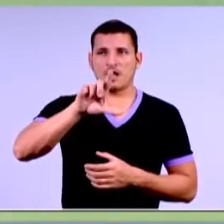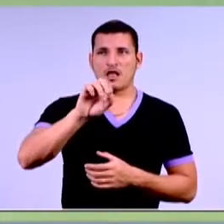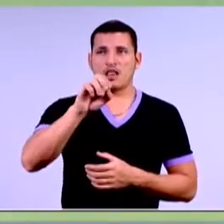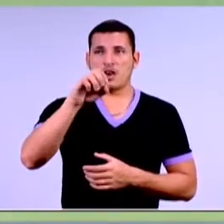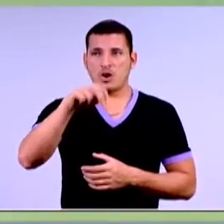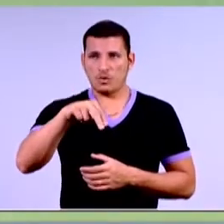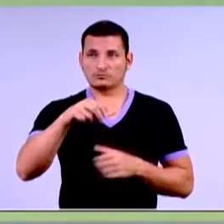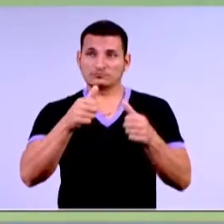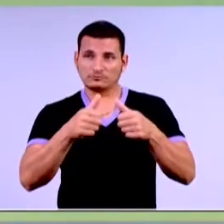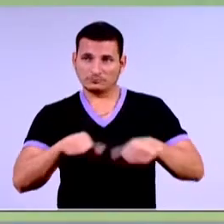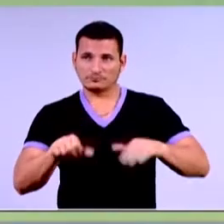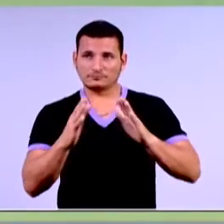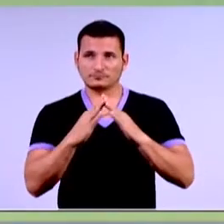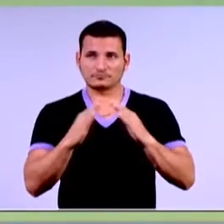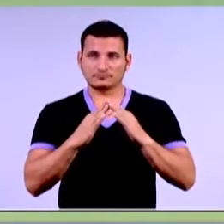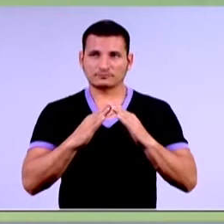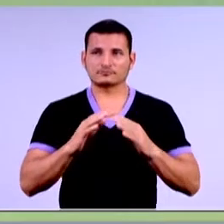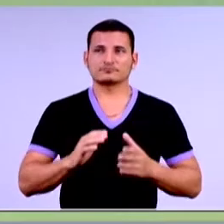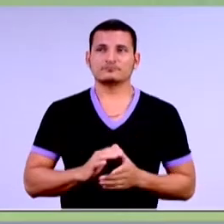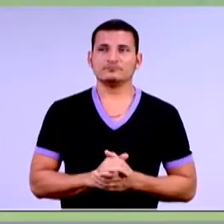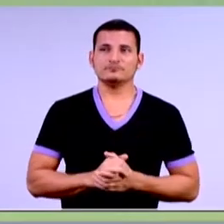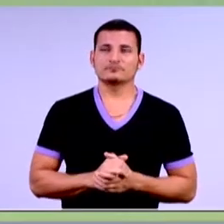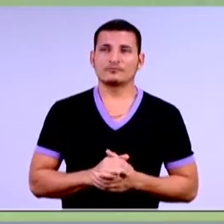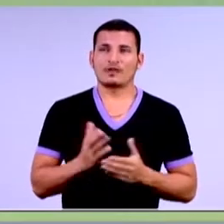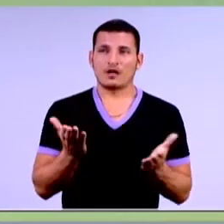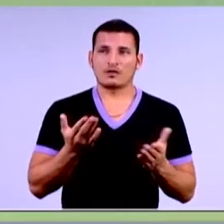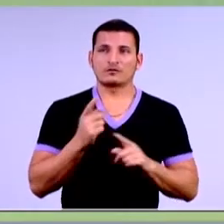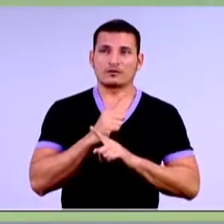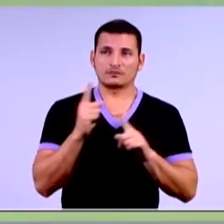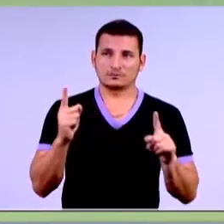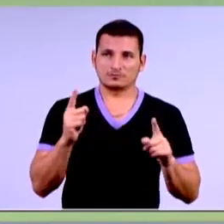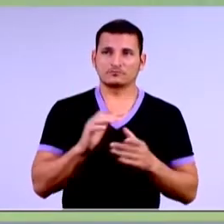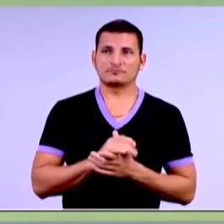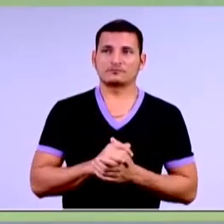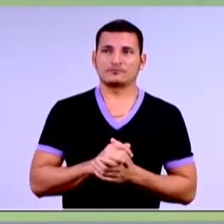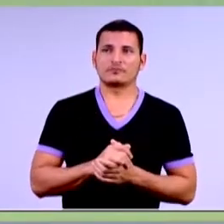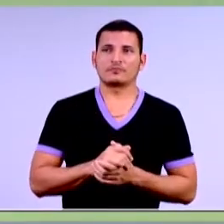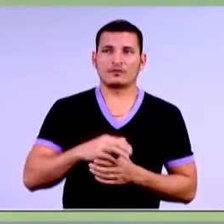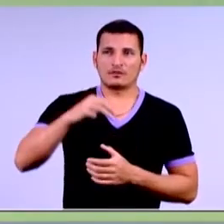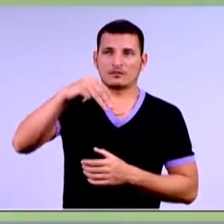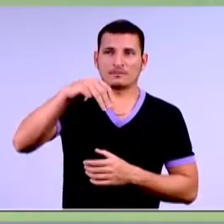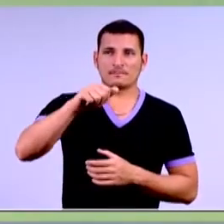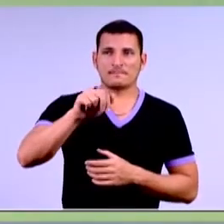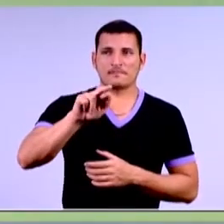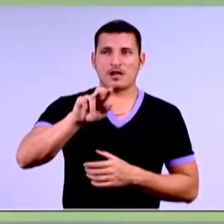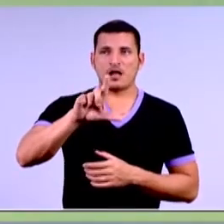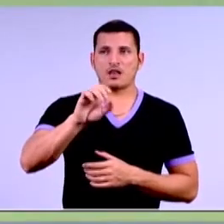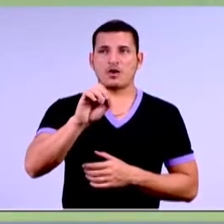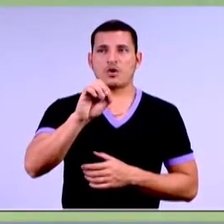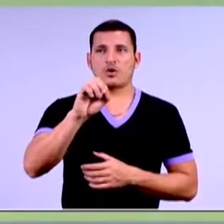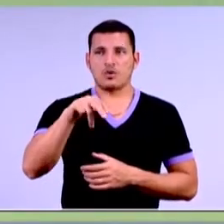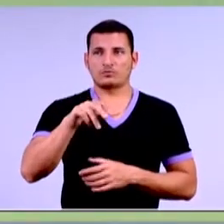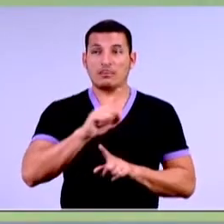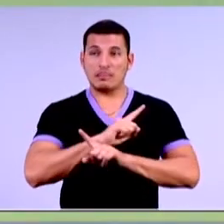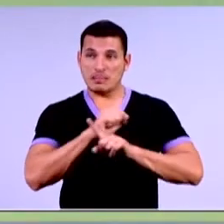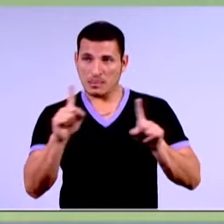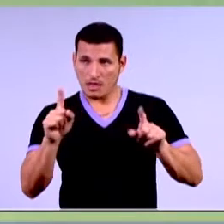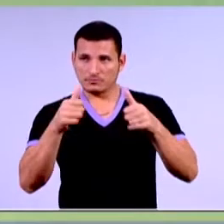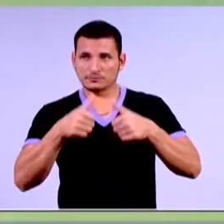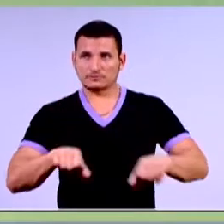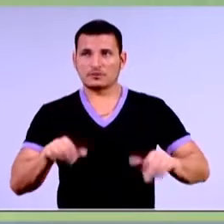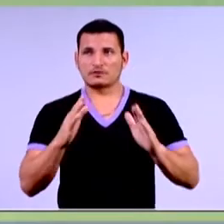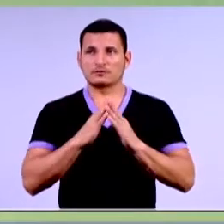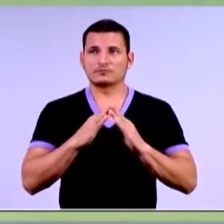afirmativa certo agora vamos negar mar no es norte em roma o marlon não está em